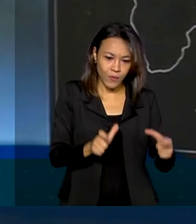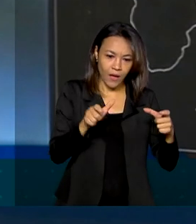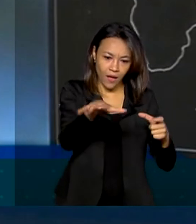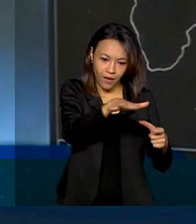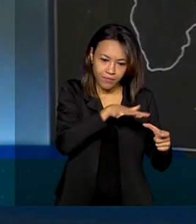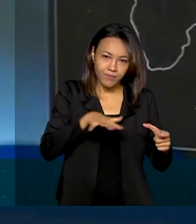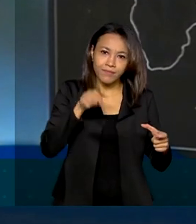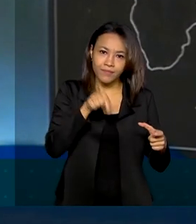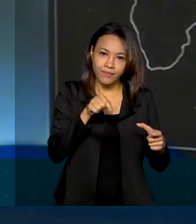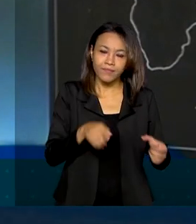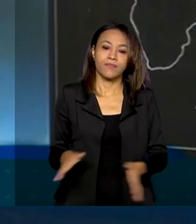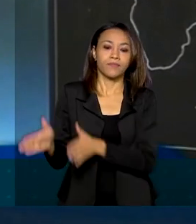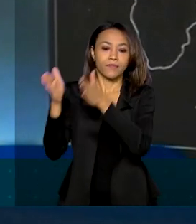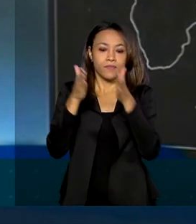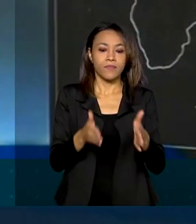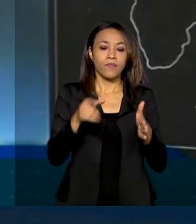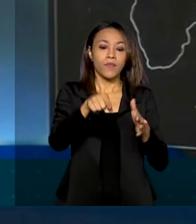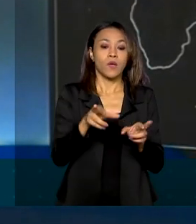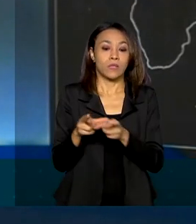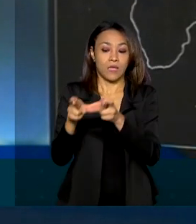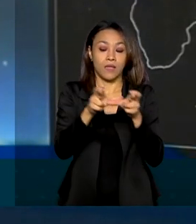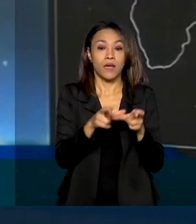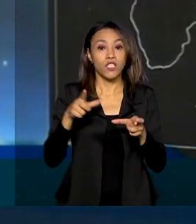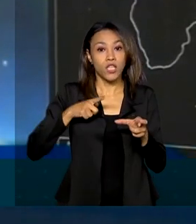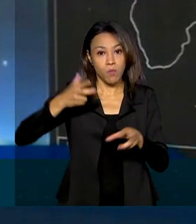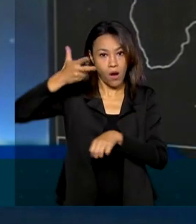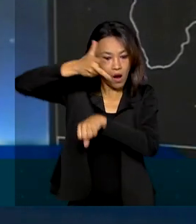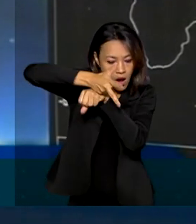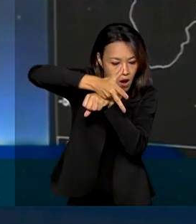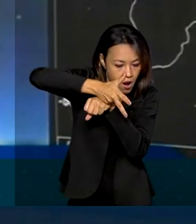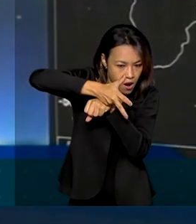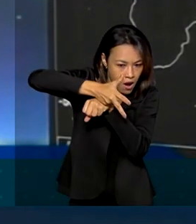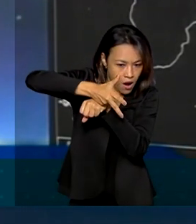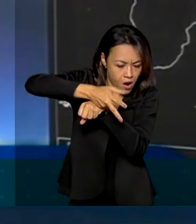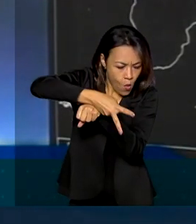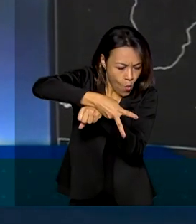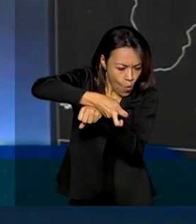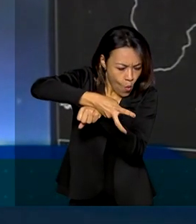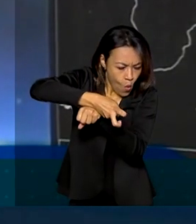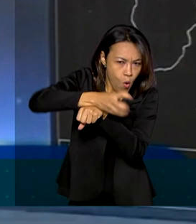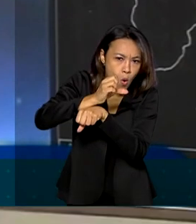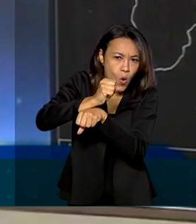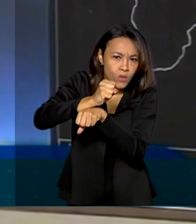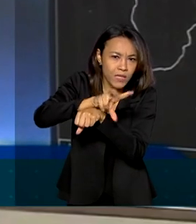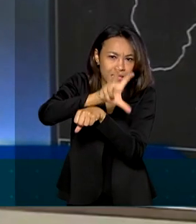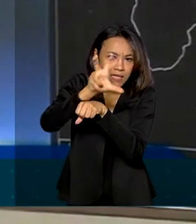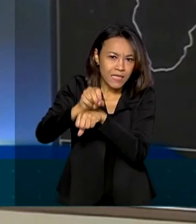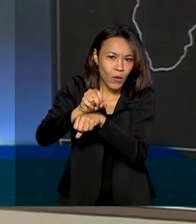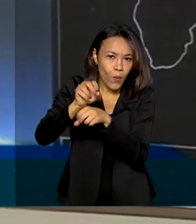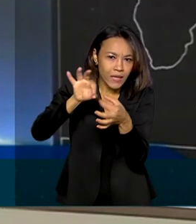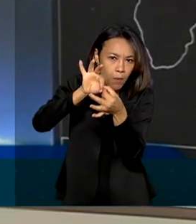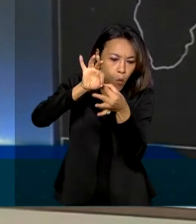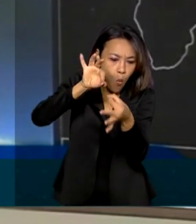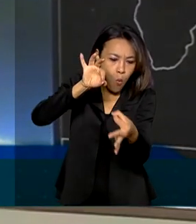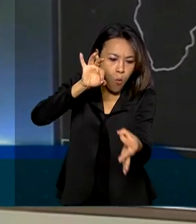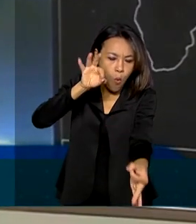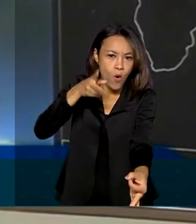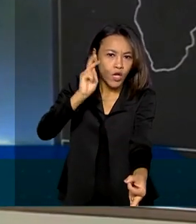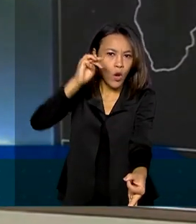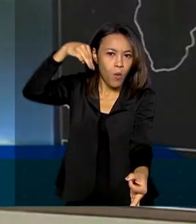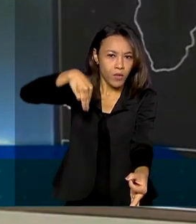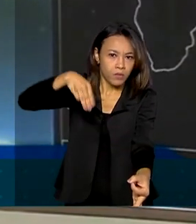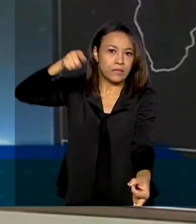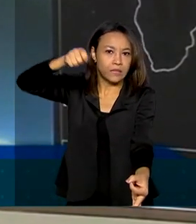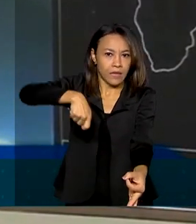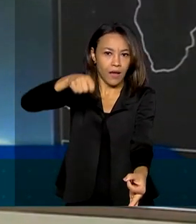INPE. O satélite possui uma câmera capaz de registrar uma faixa de 850 quilômetros em alta resolução. Com